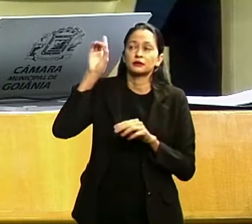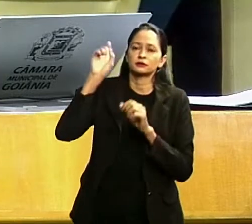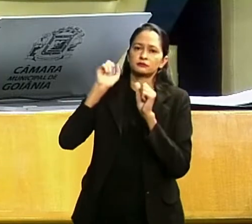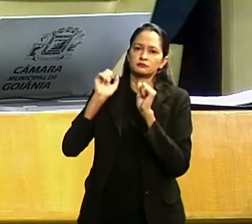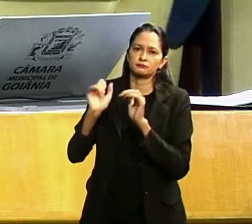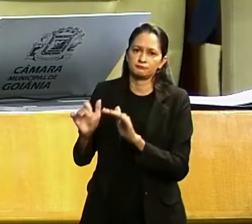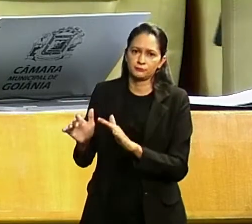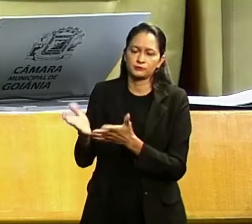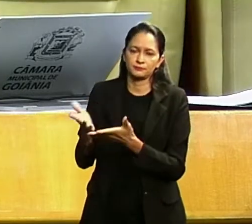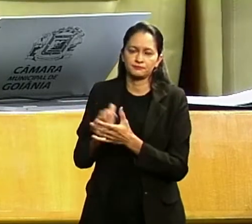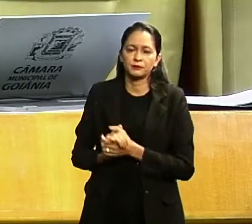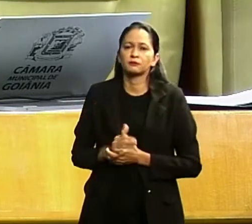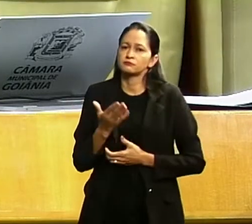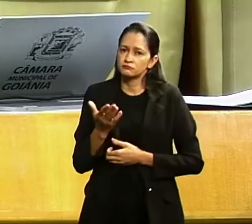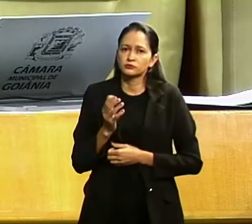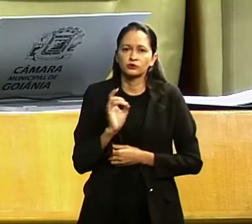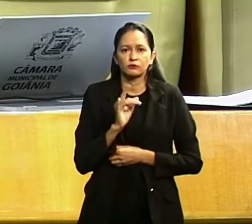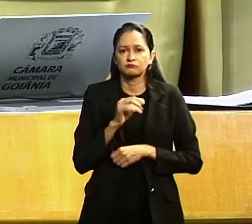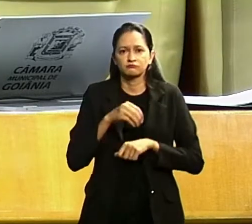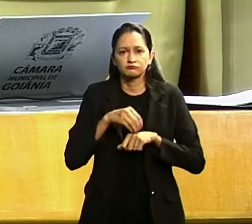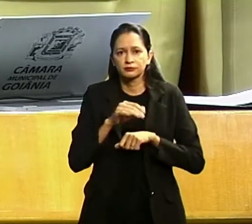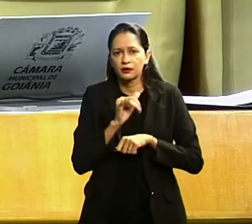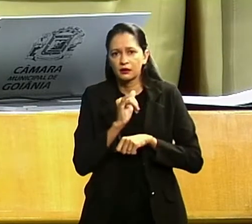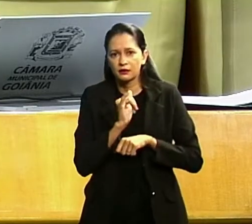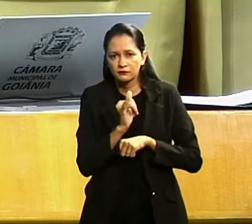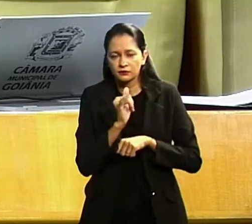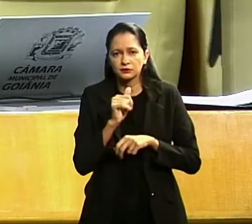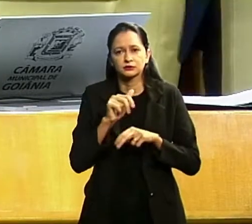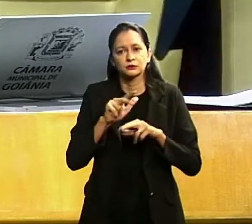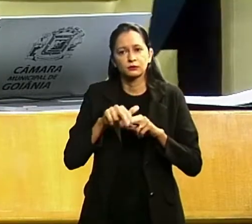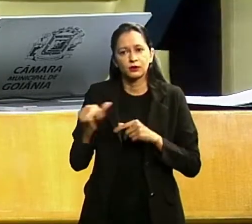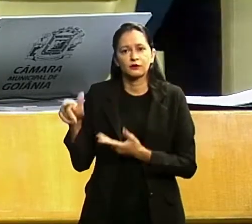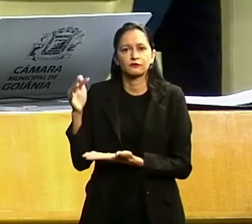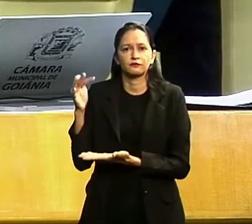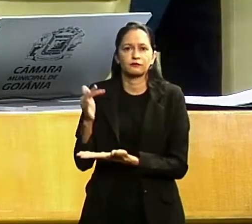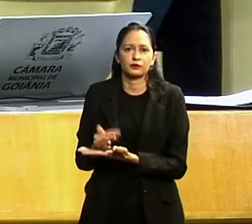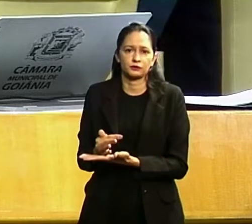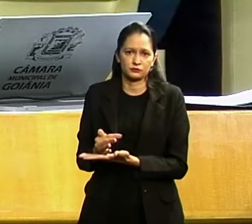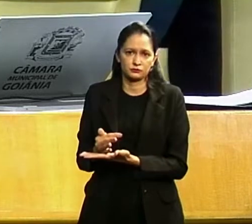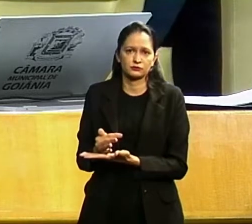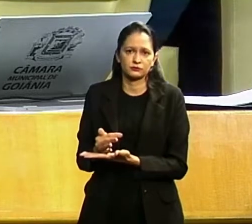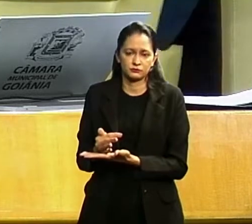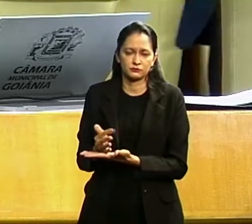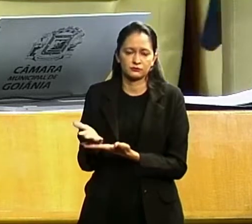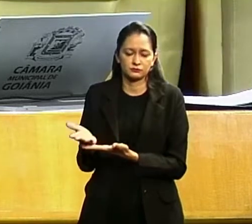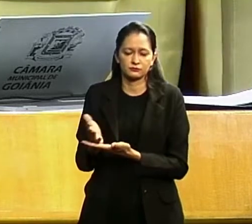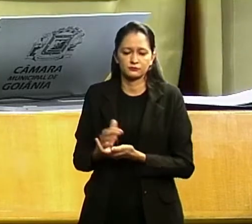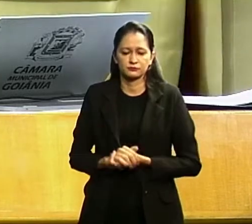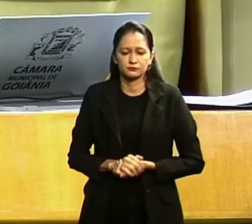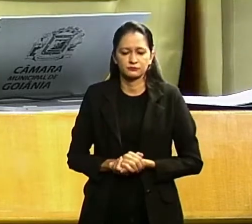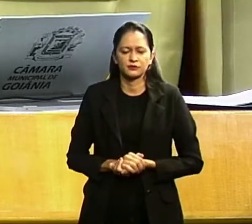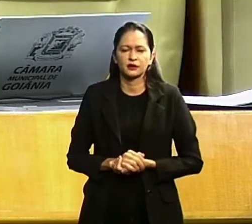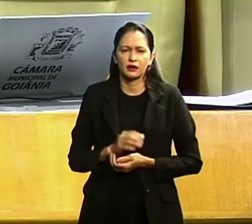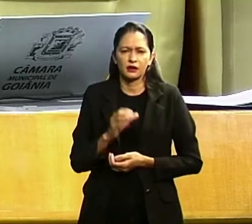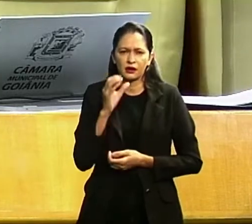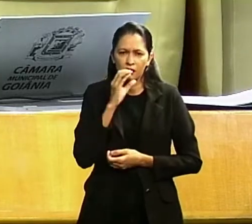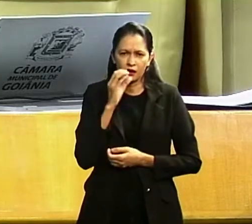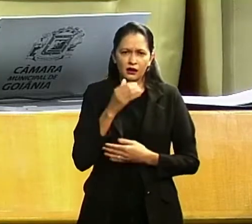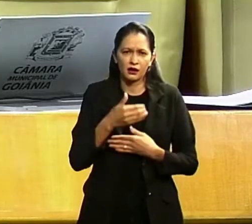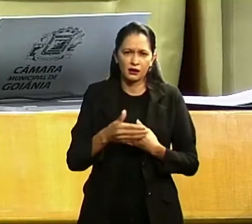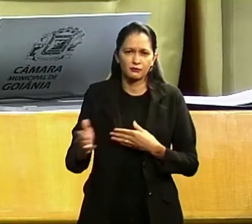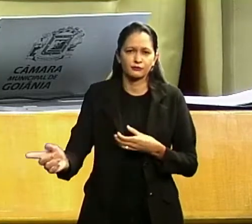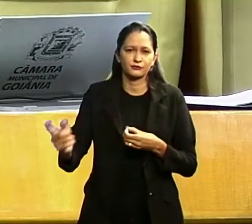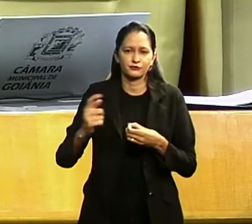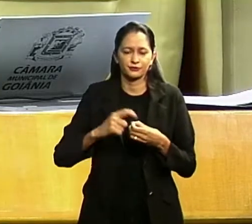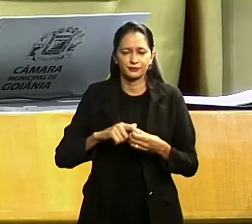Portanto, justifico esse motivo pela ausência hoje do nosso querido vereador Azulim, que em breve, muito em breve, estará